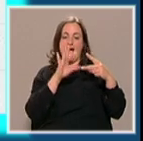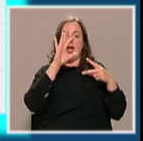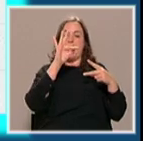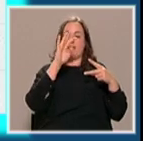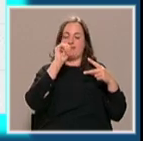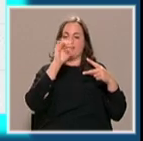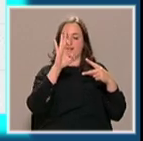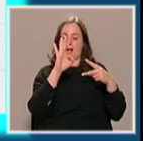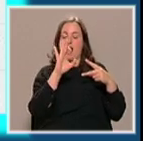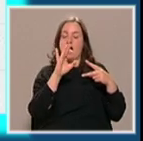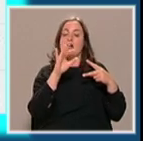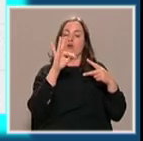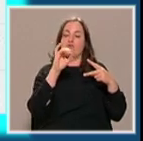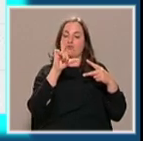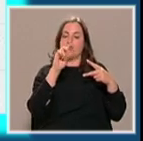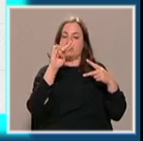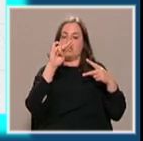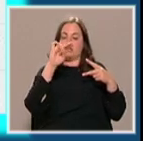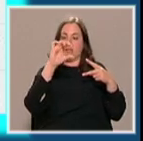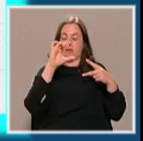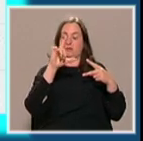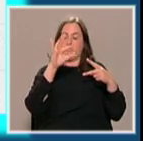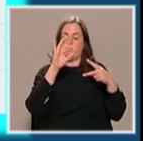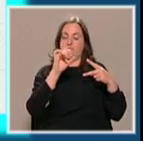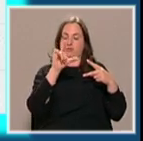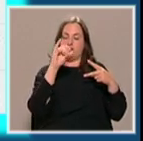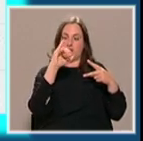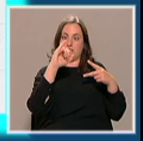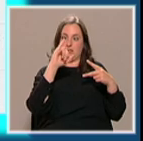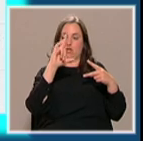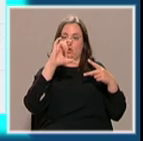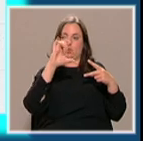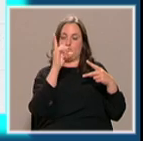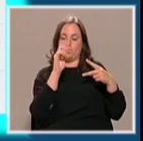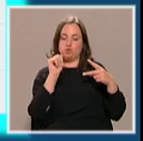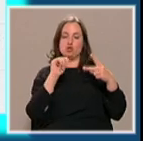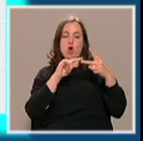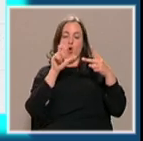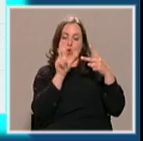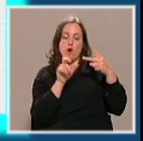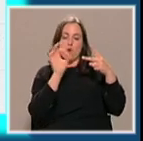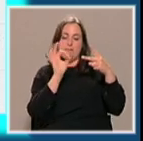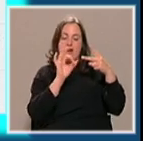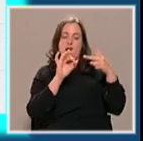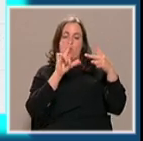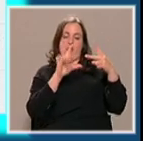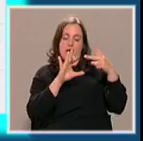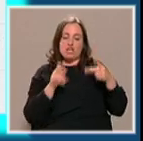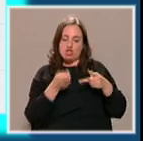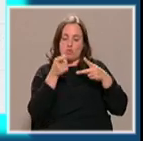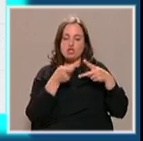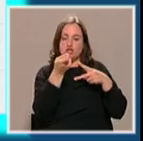os folículos e LH que estimula o corpo amarelo ou corpo lúteo. Por sua vez, vão atuar sobre as